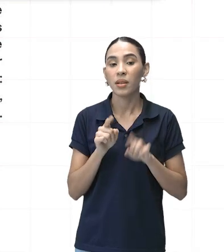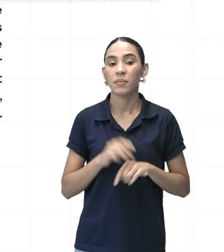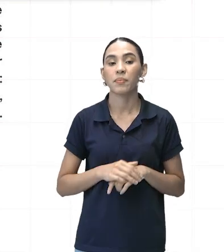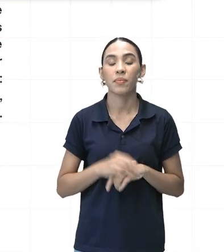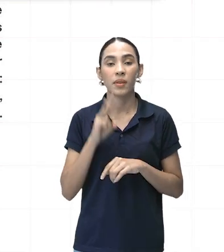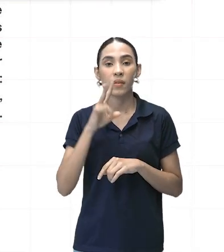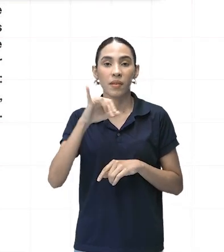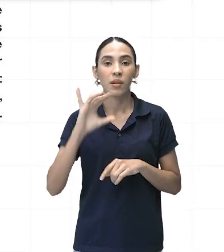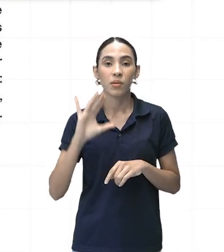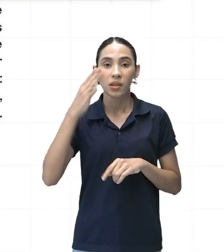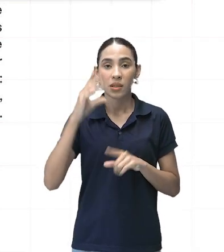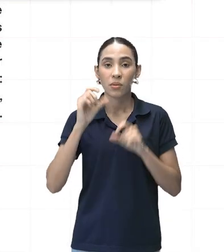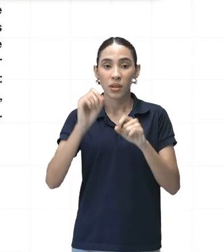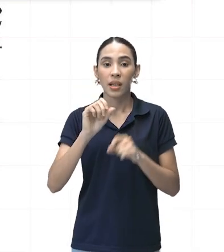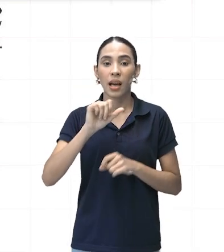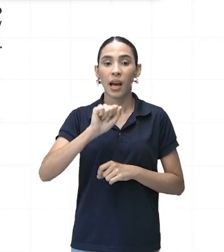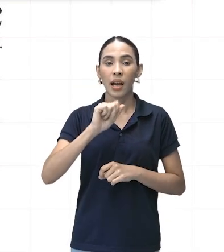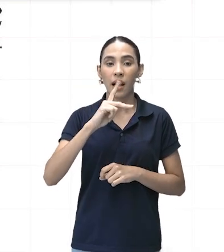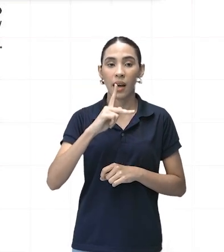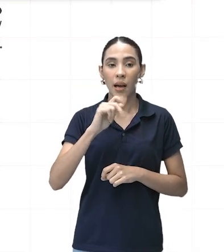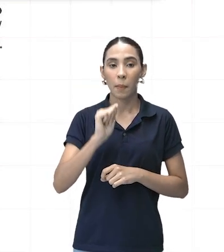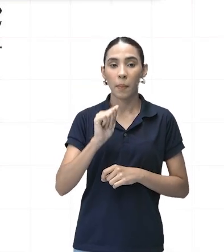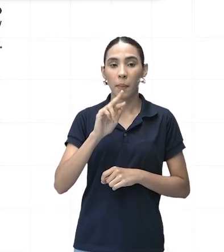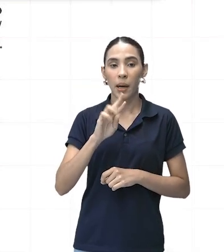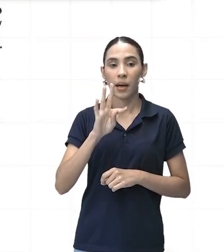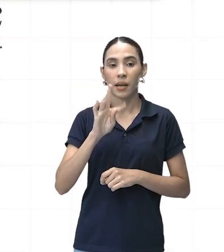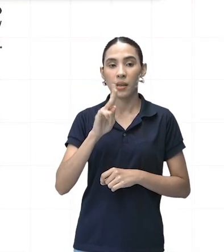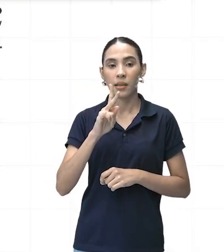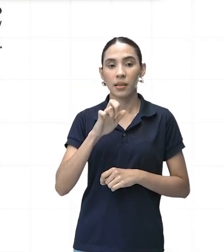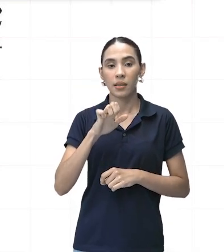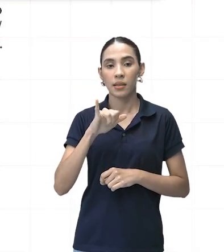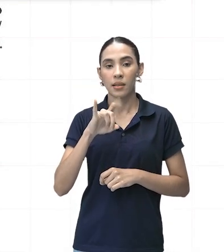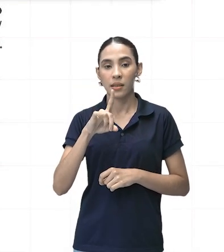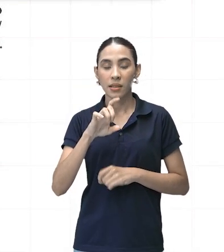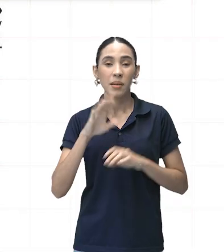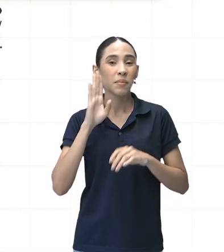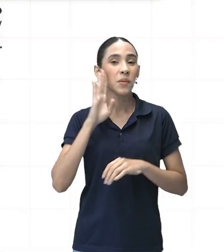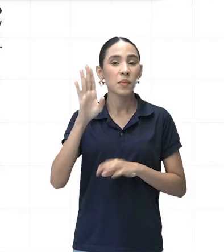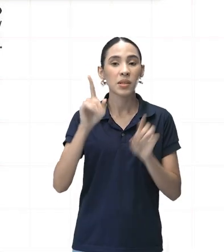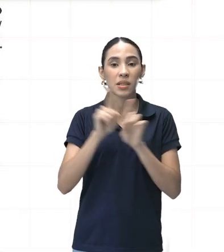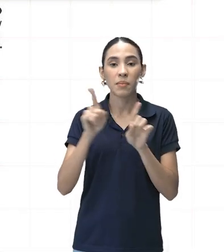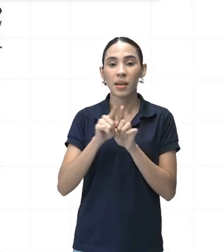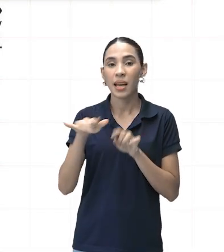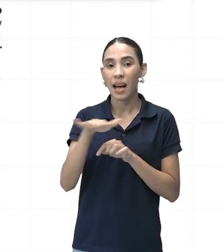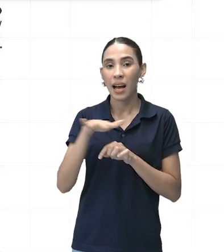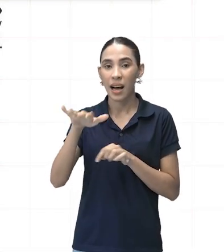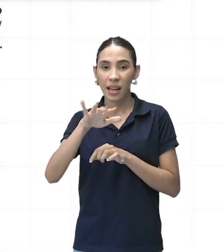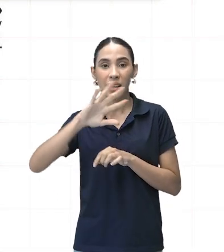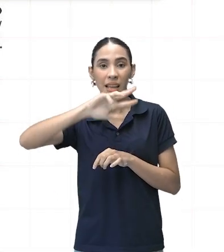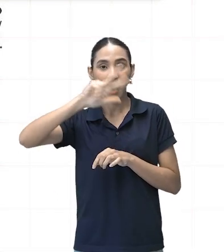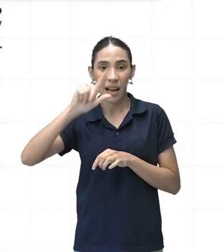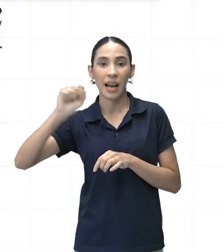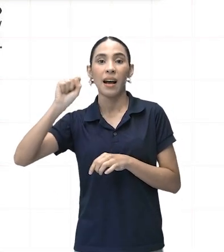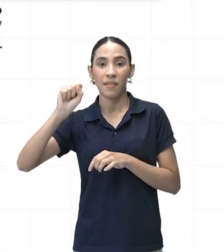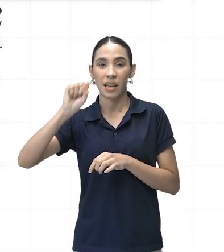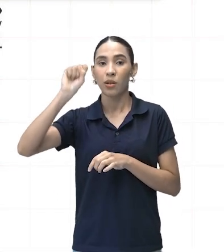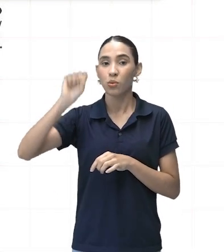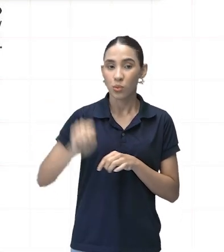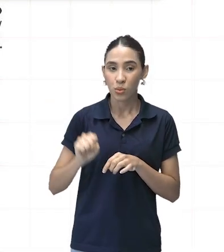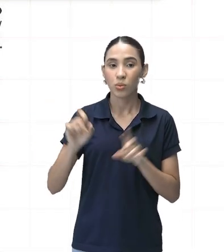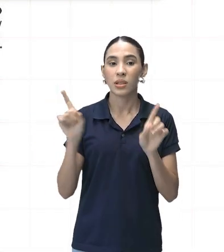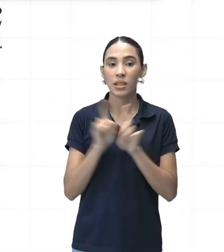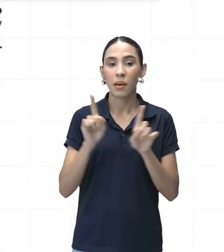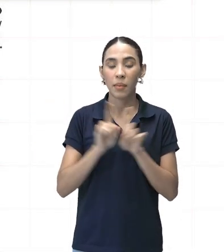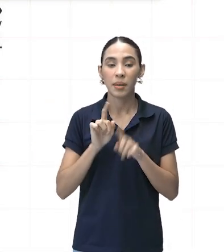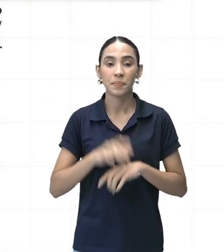vai ocorrer o apartheid, tá? Principalmente nessa região aí da África, na África do Sul,